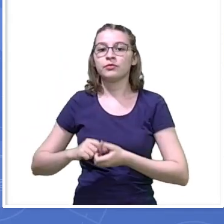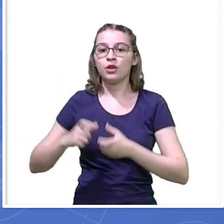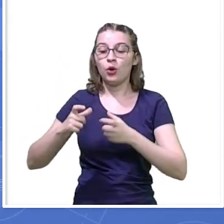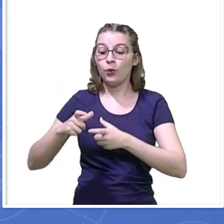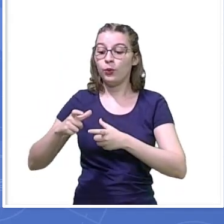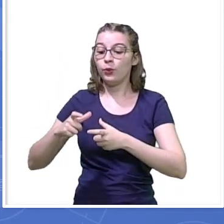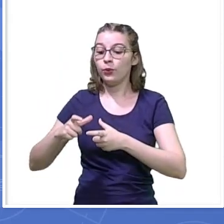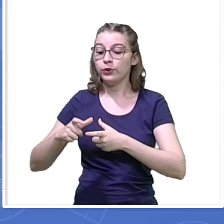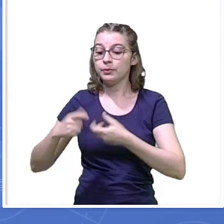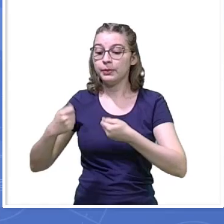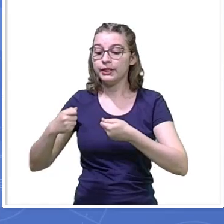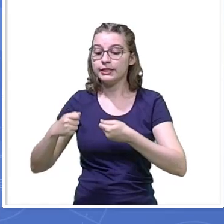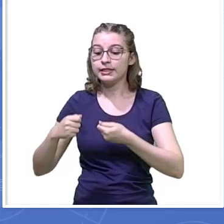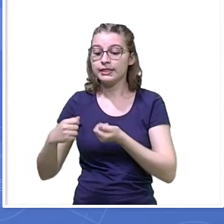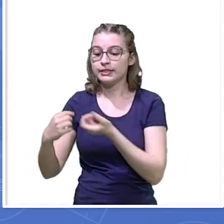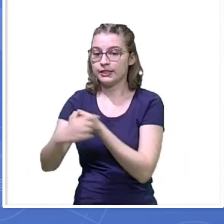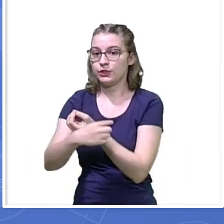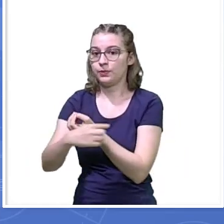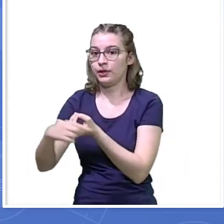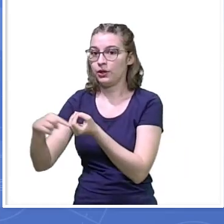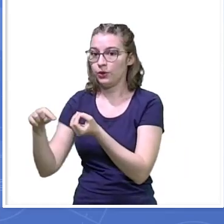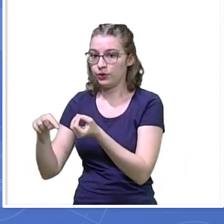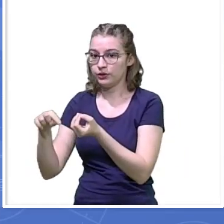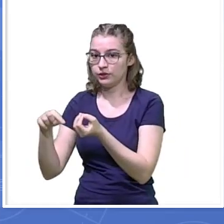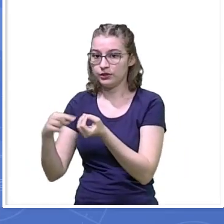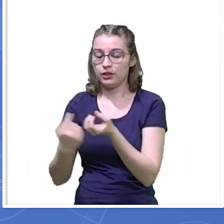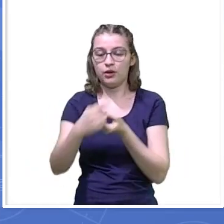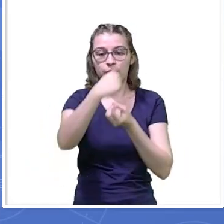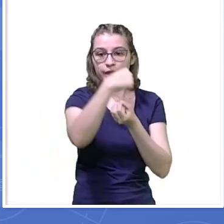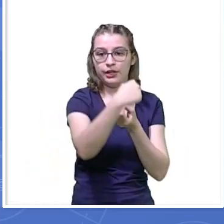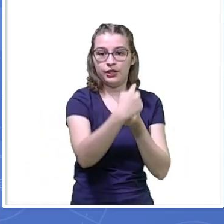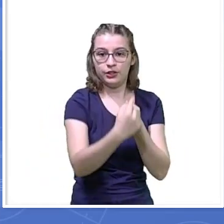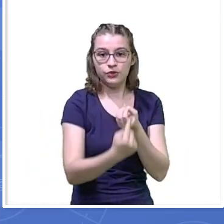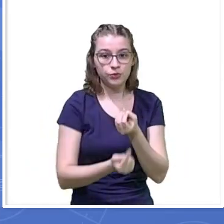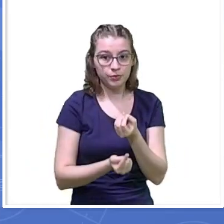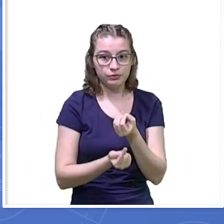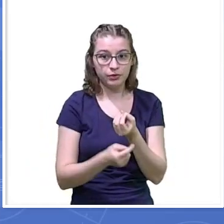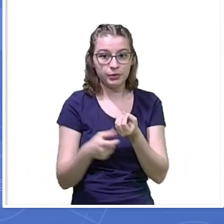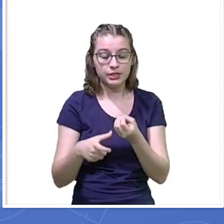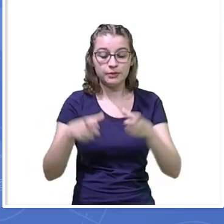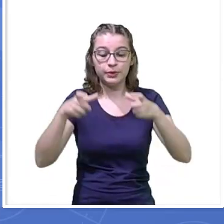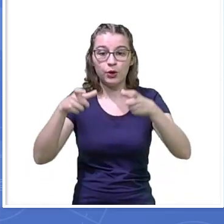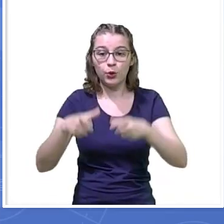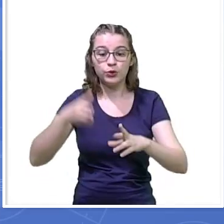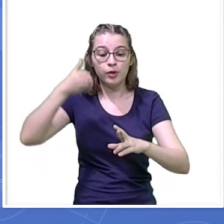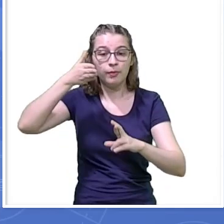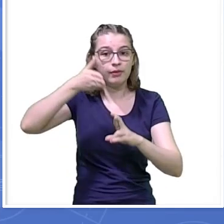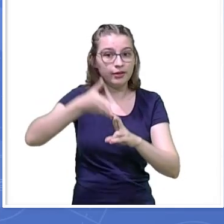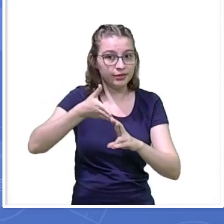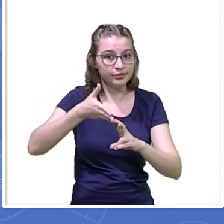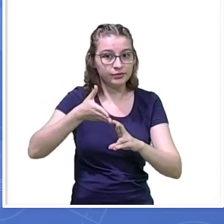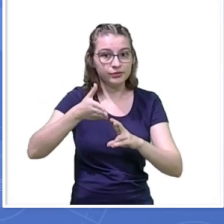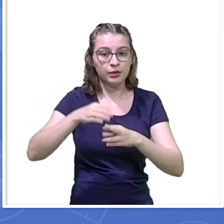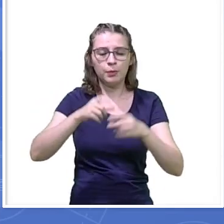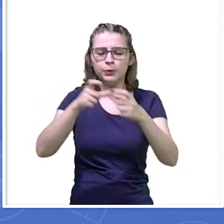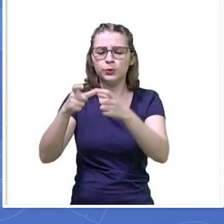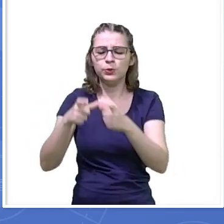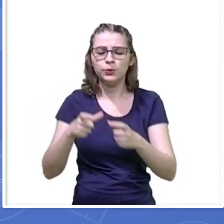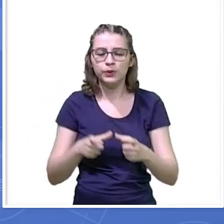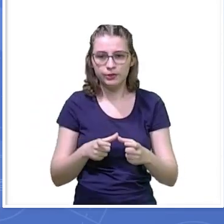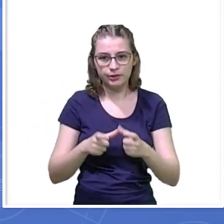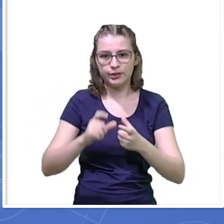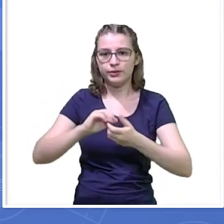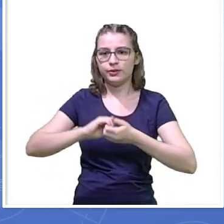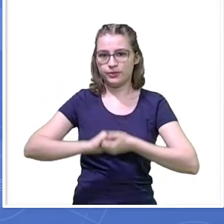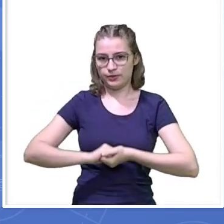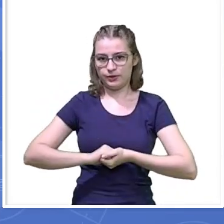uma referência horizontal e uma referência vertical nos mapas para poder localizar qualquer ponto no espaço.